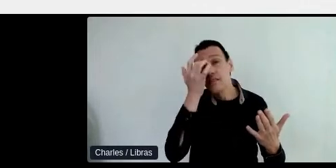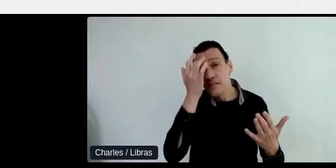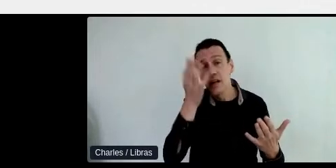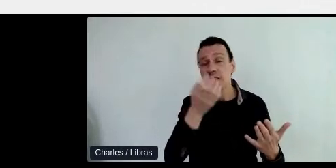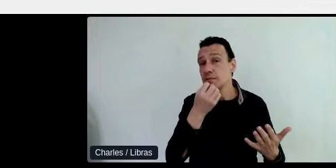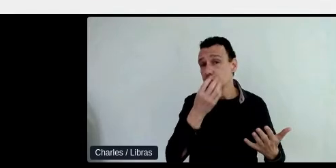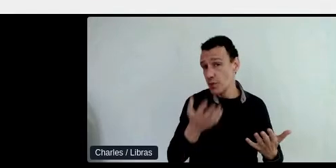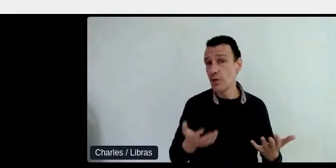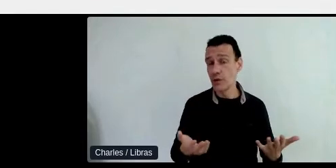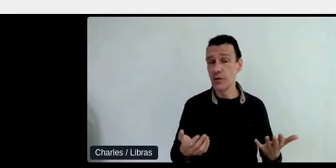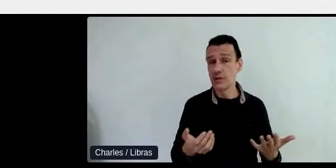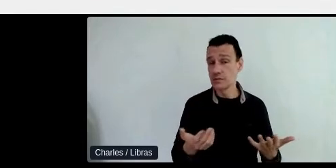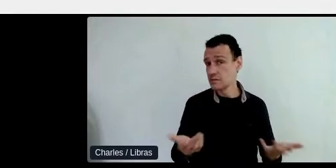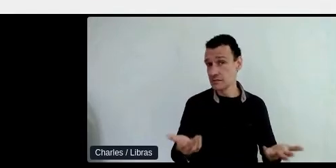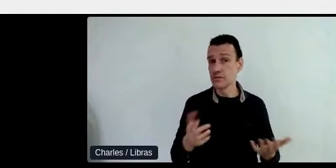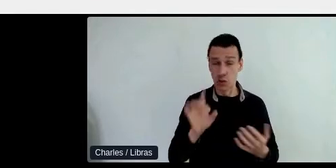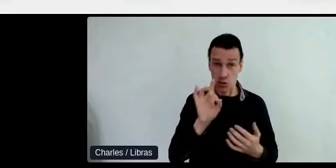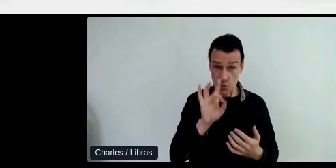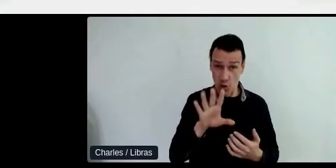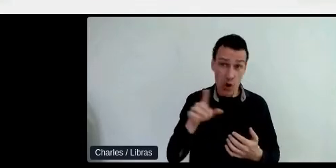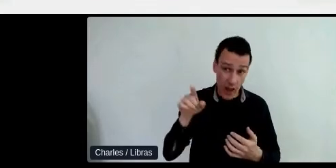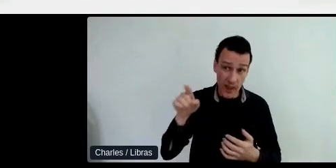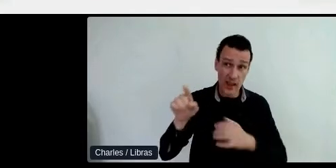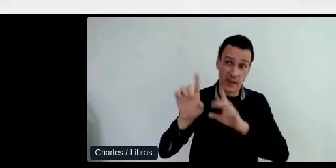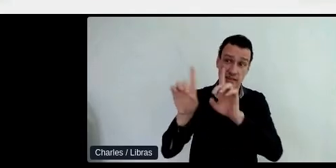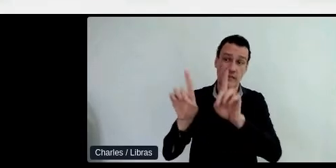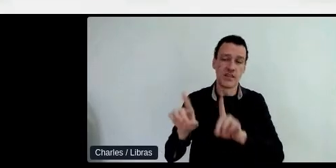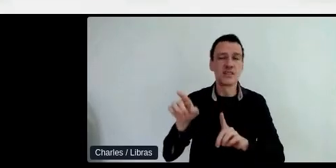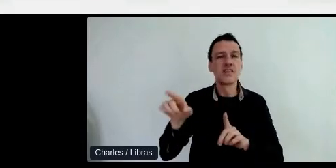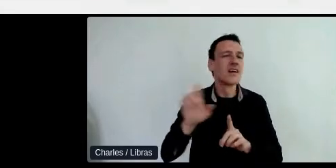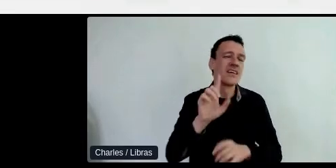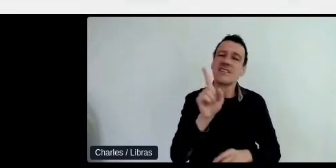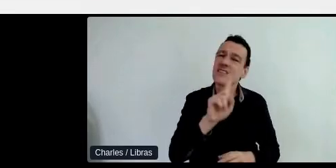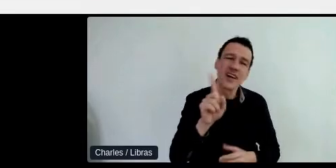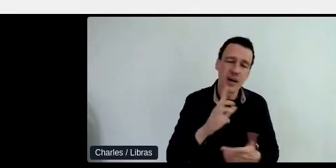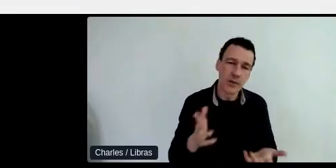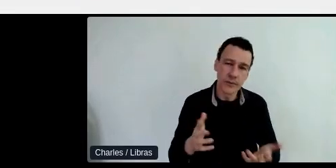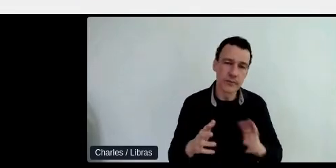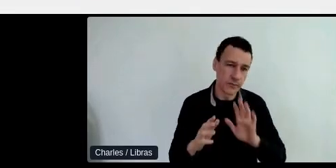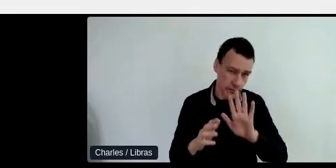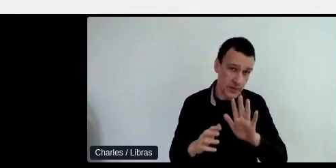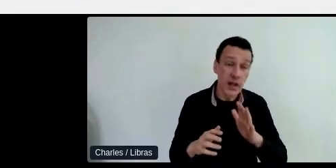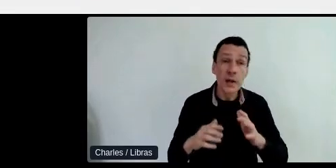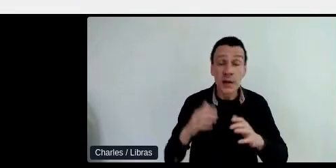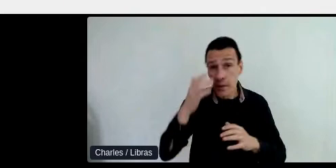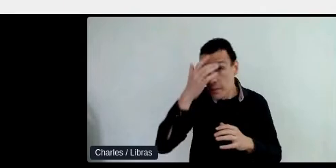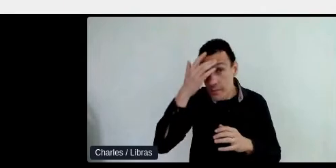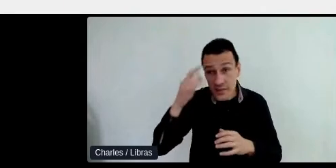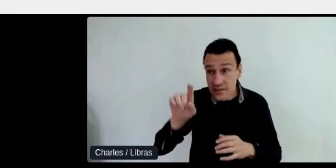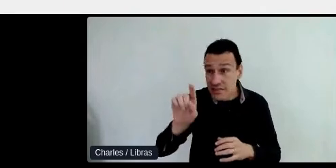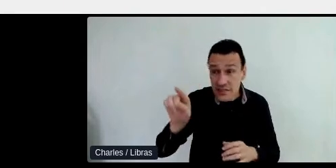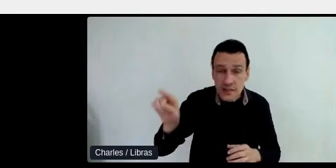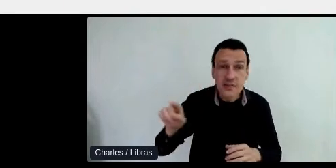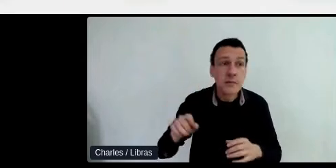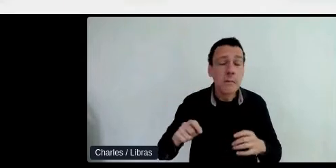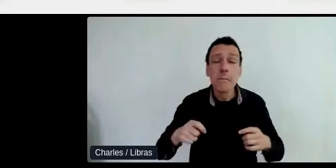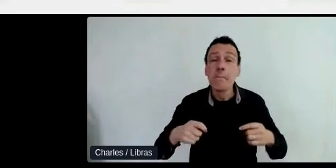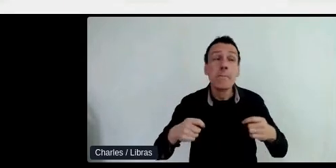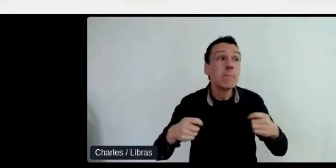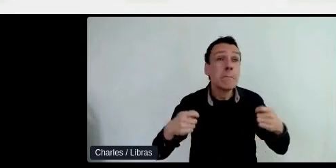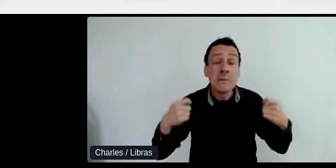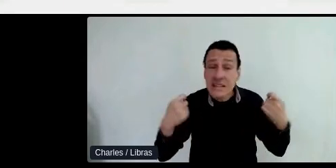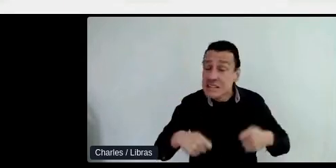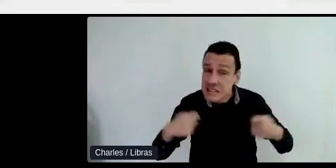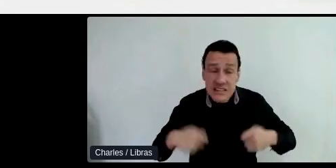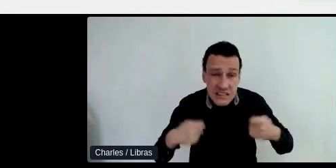exclusividade para quem tem a deficiência. Para quem precisa, realmente vai fazer muita diferença,